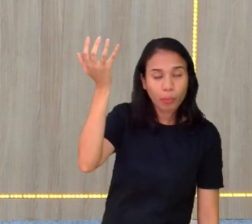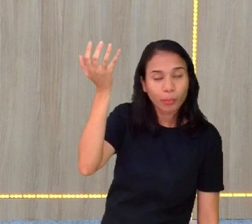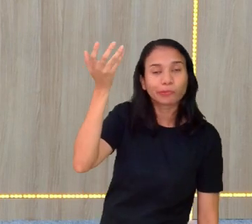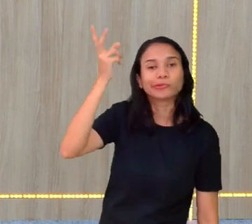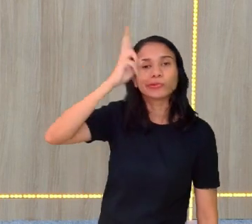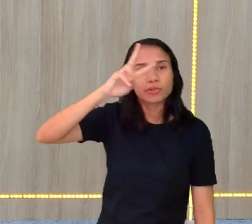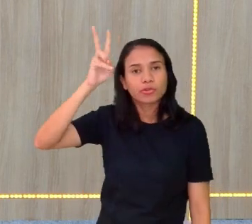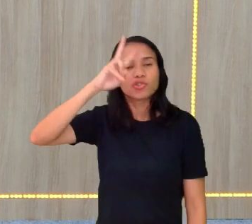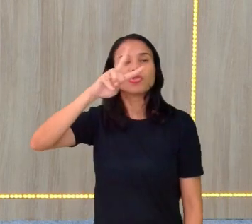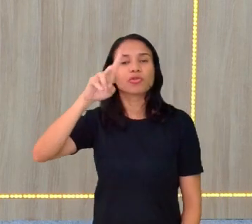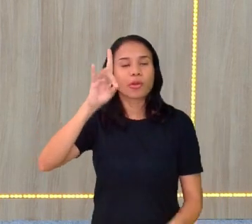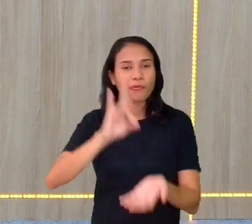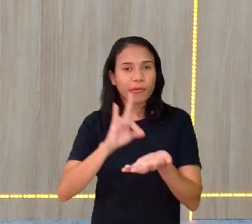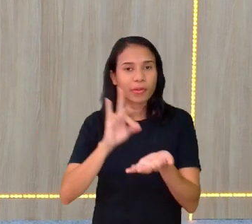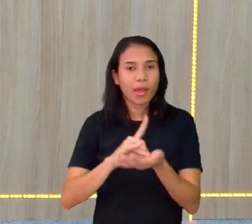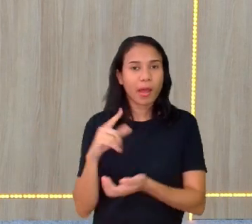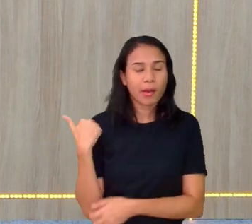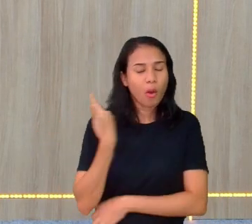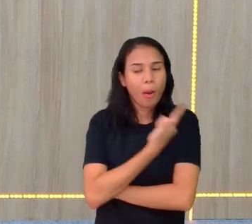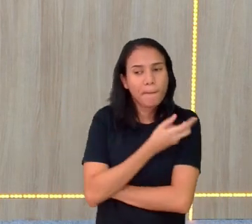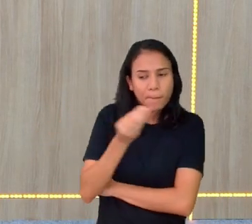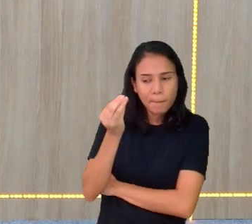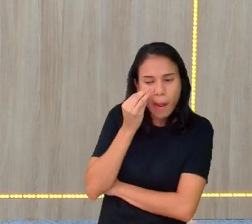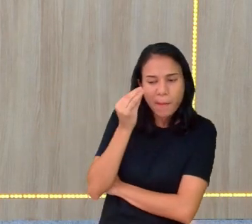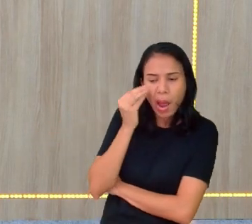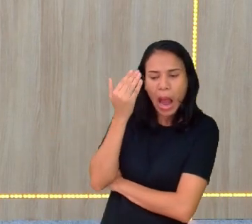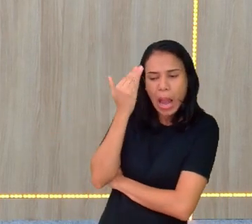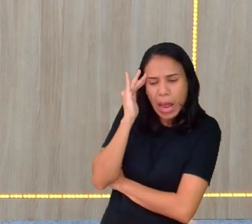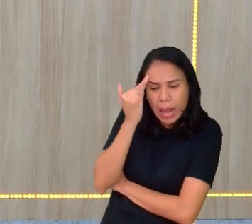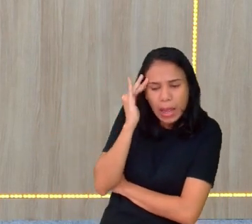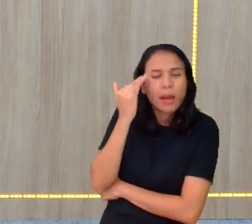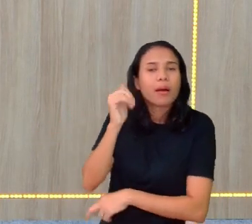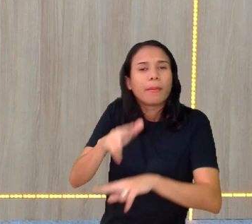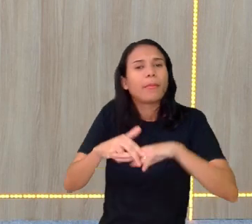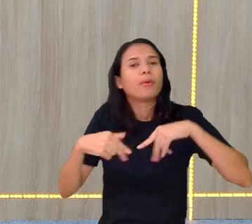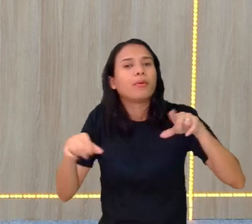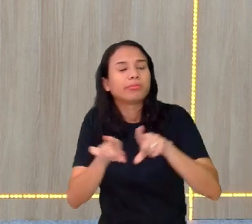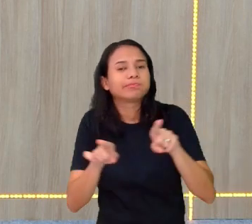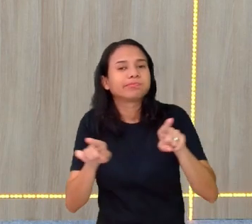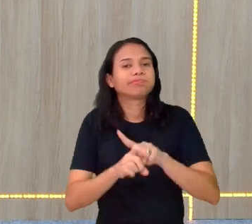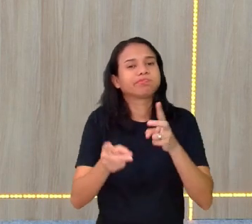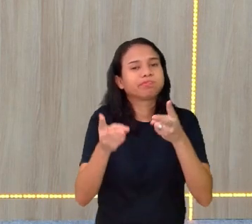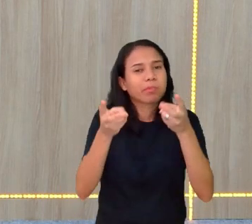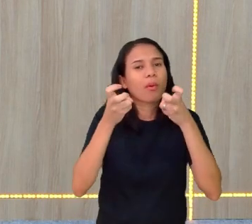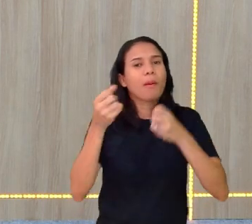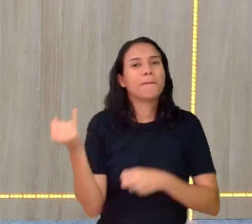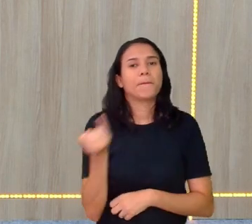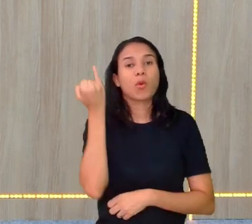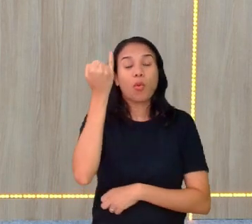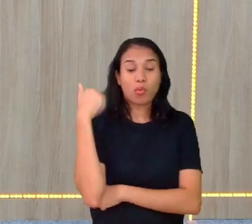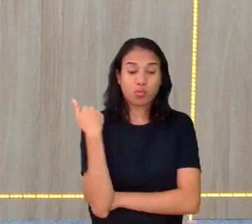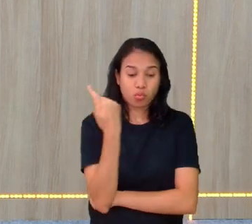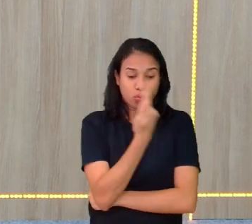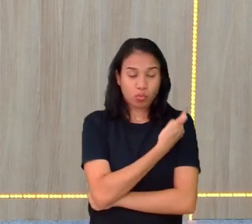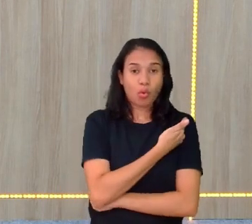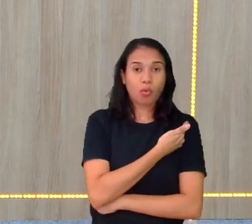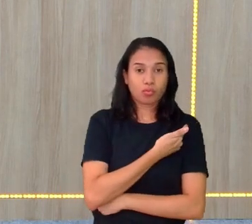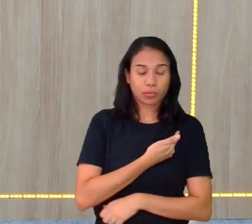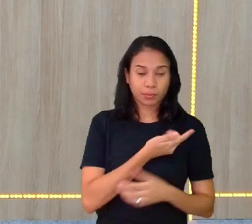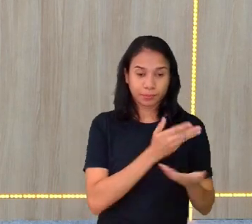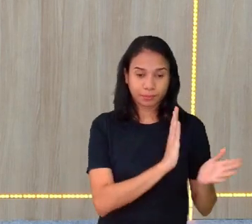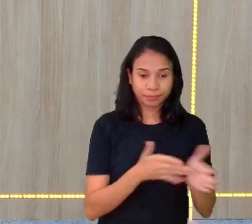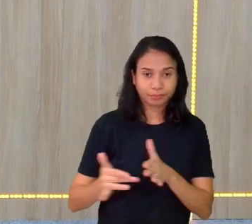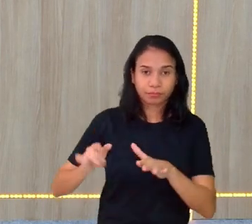acontecimento histórico, né? E tentar entender. E também saber a importância de nós nesse